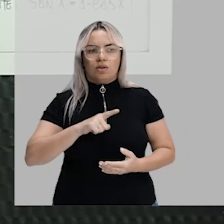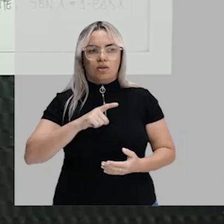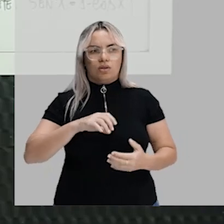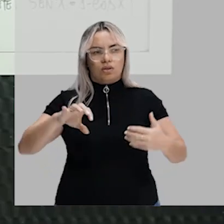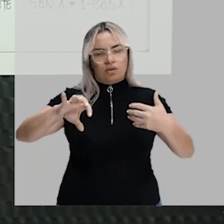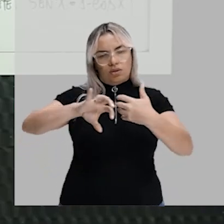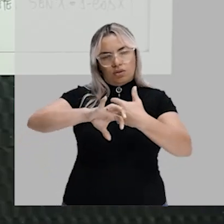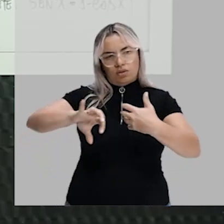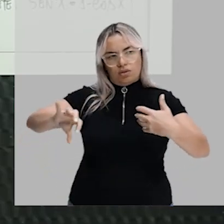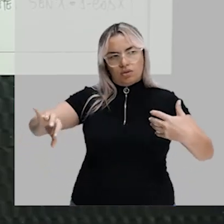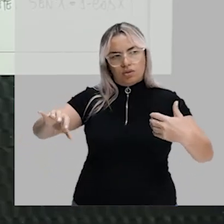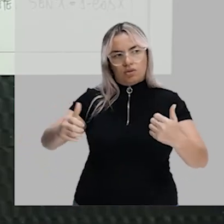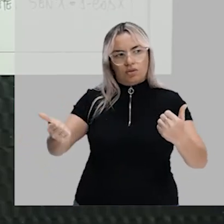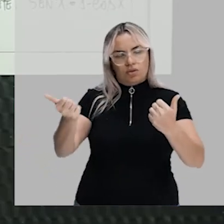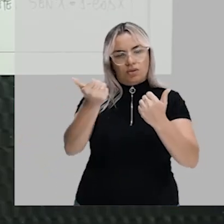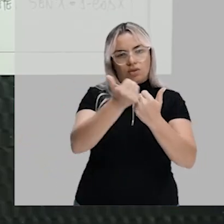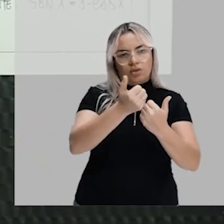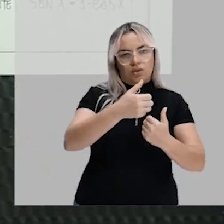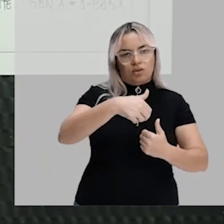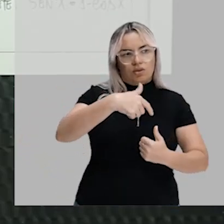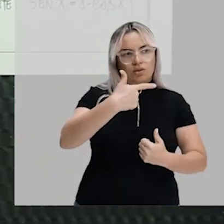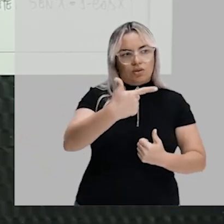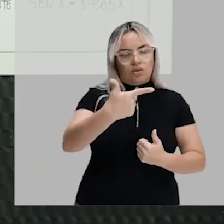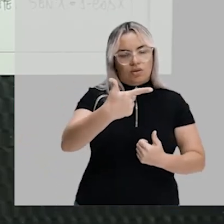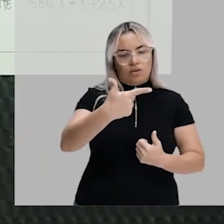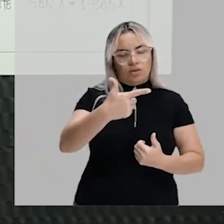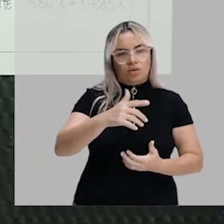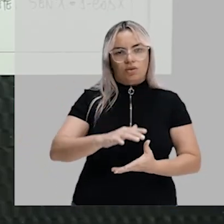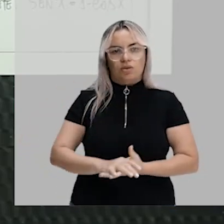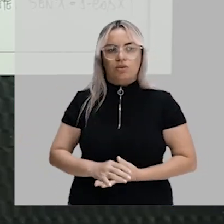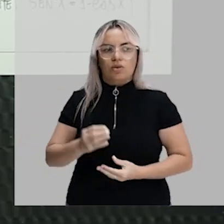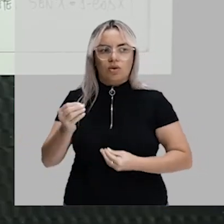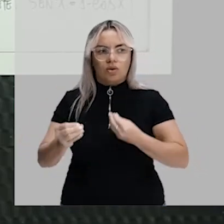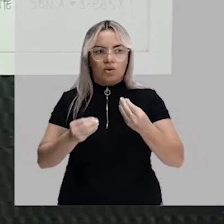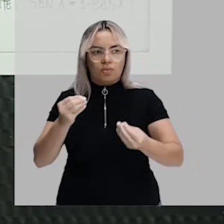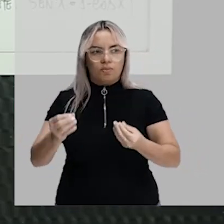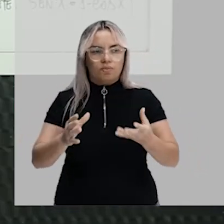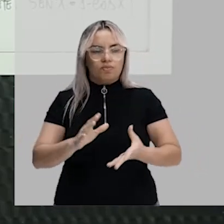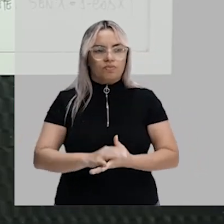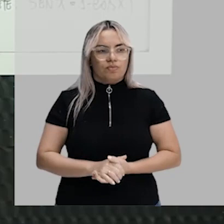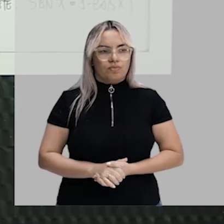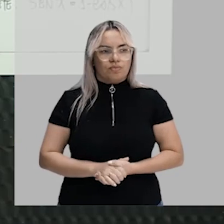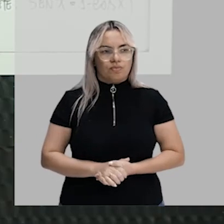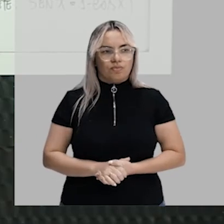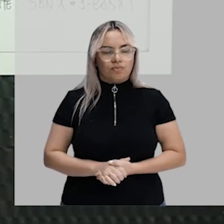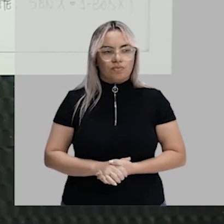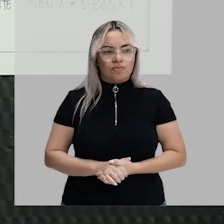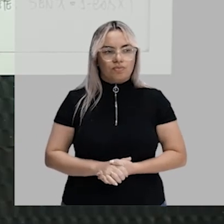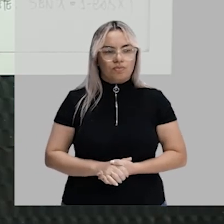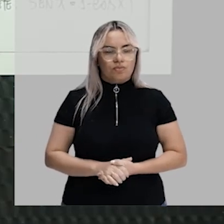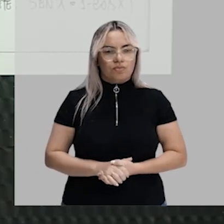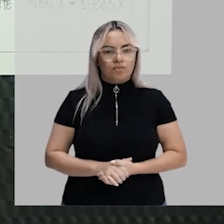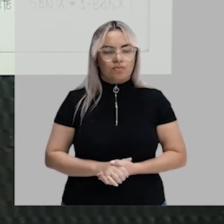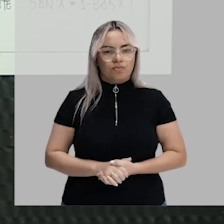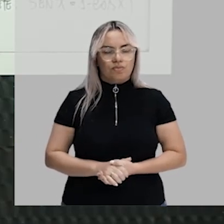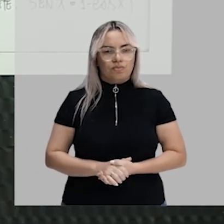né substituir isso aqui por 2 né em duas partes que você vai chamar de